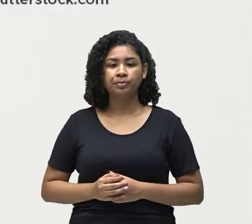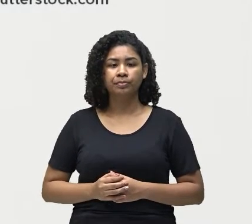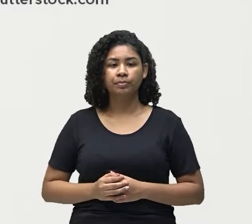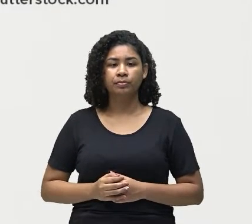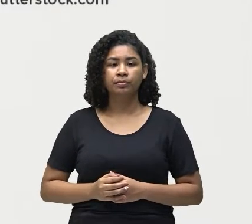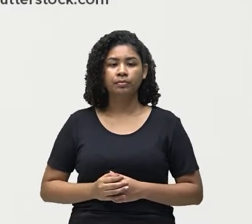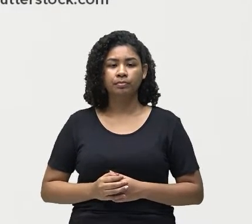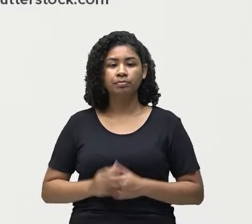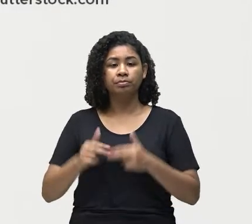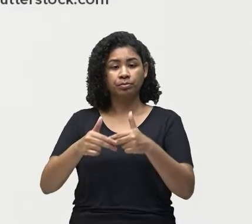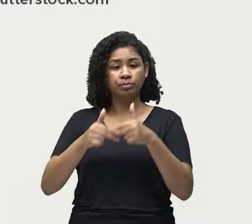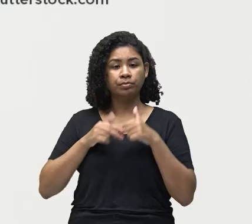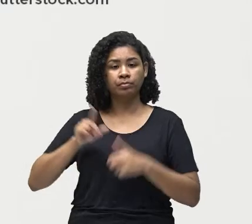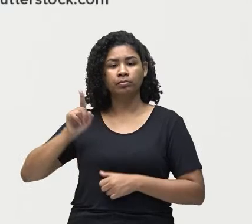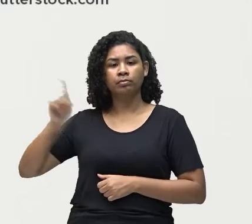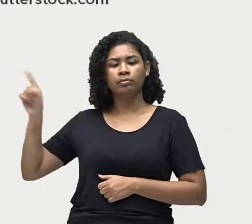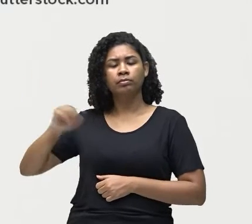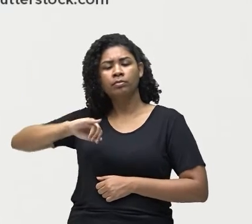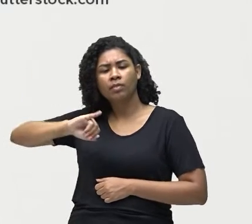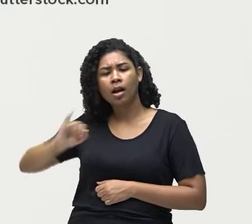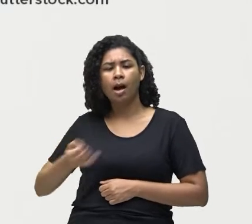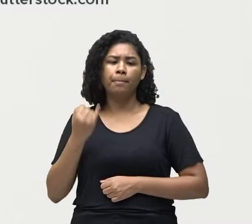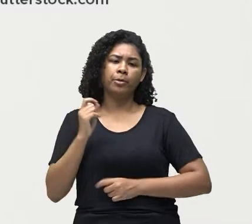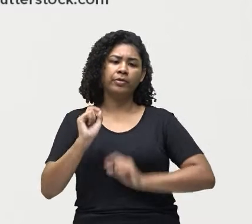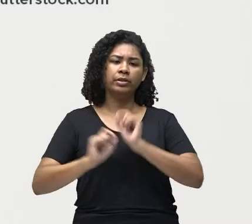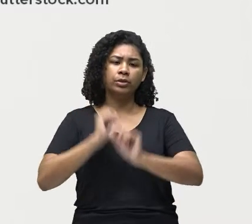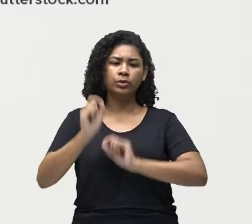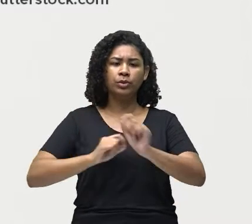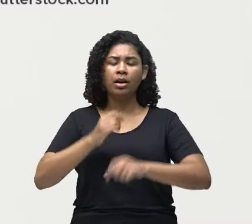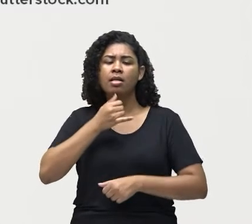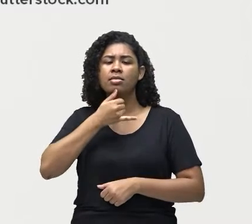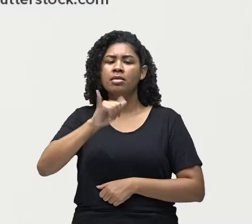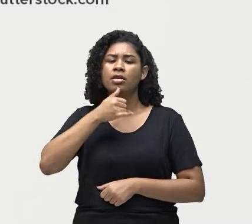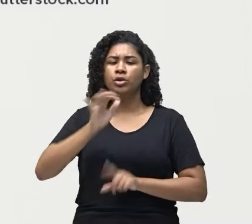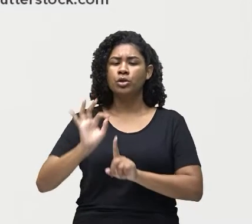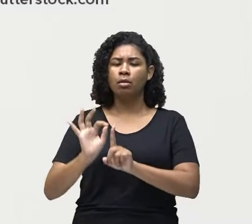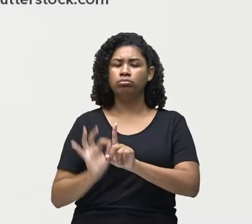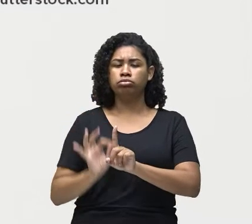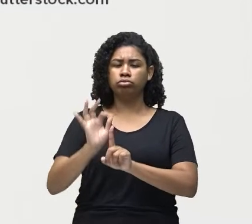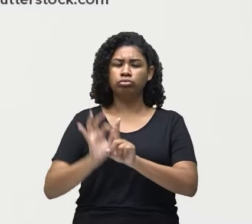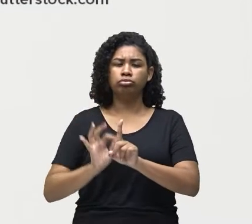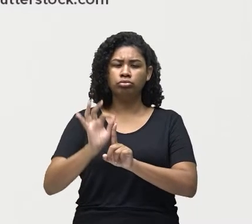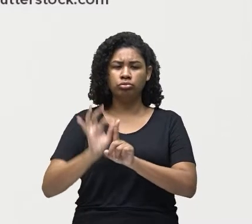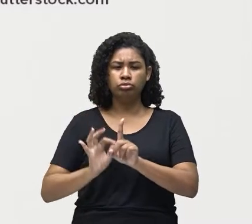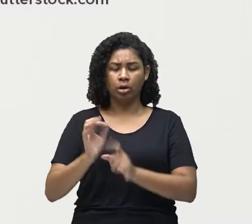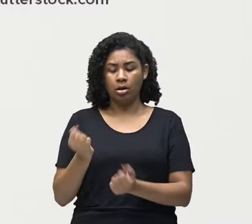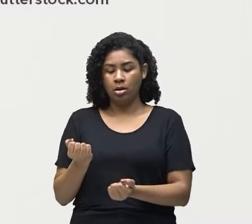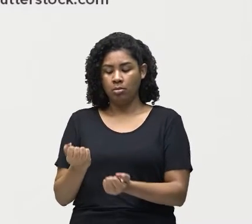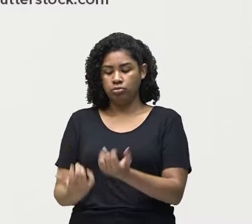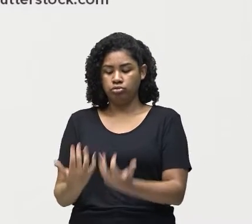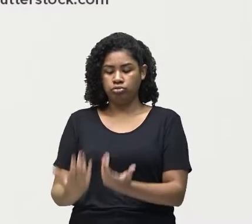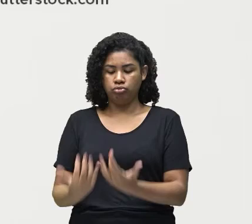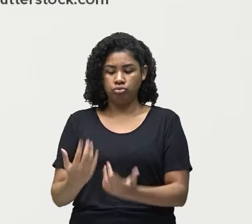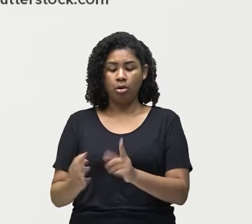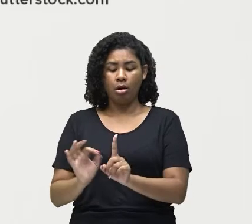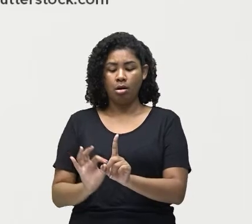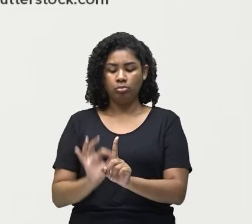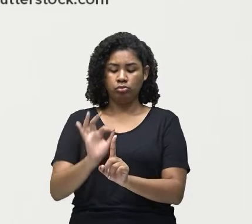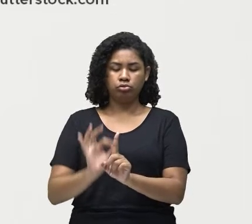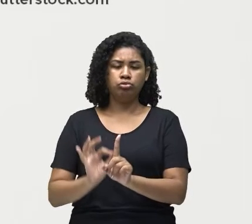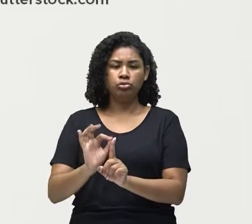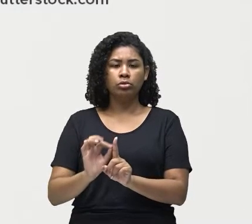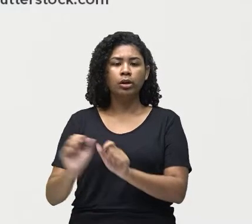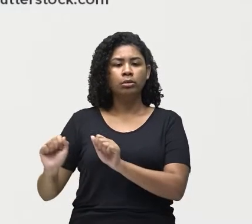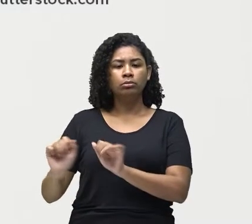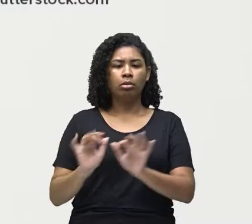elétrica a partir do aproveitamento da energia térmica que é obtido pelo processo de